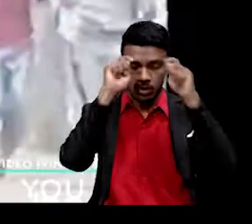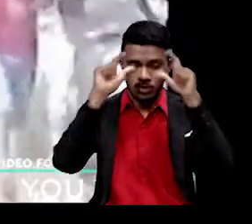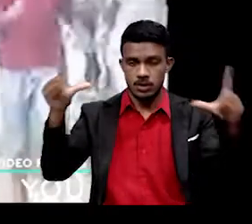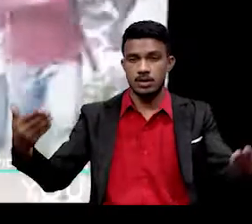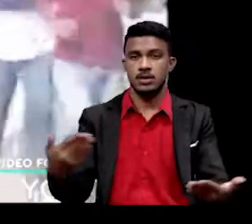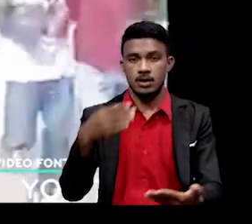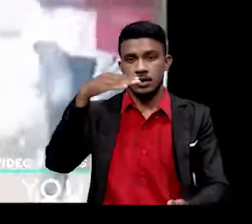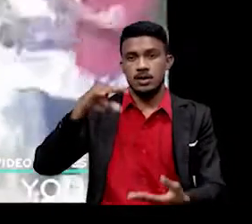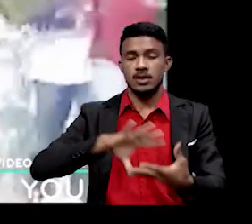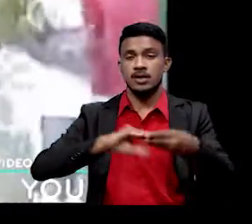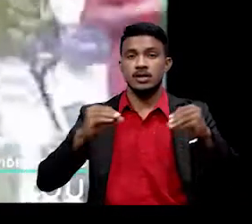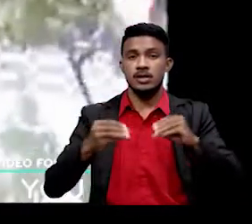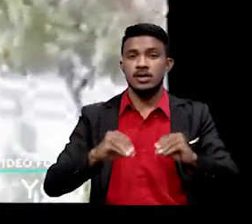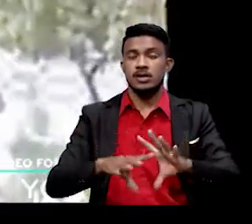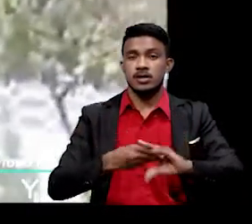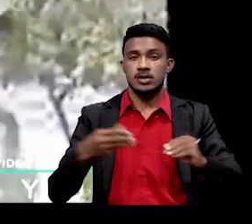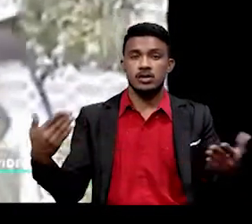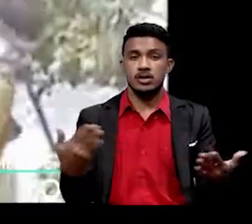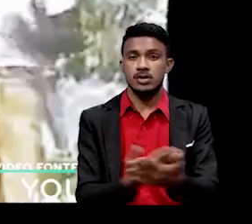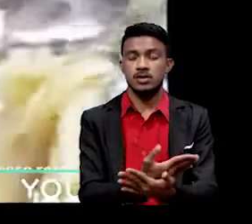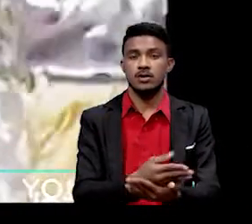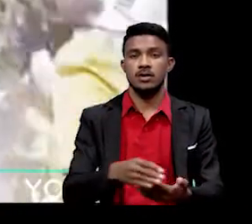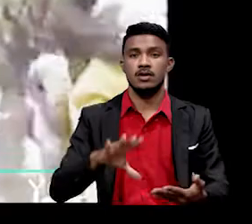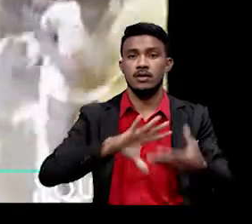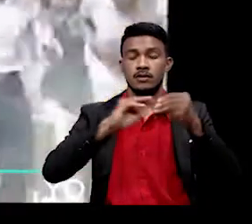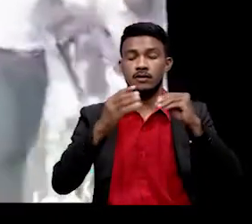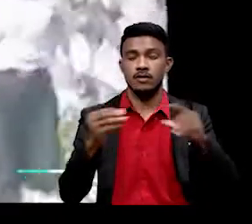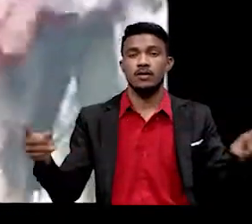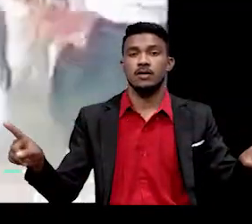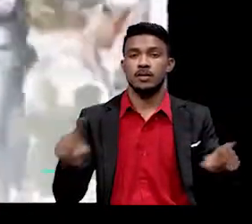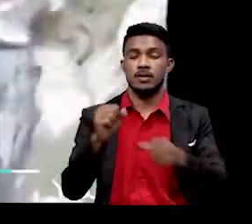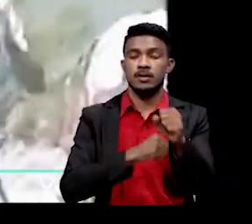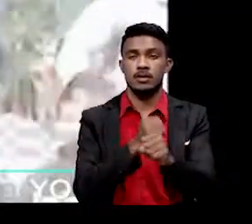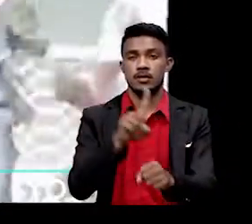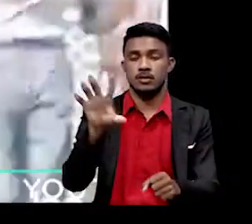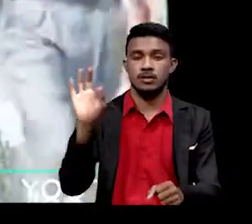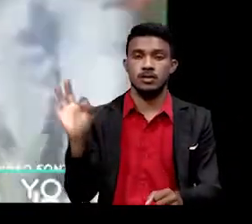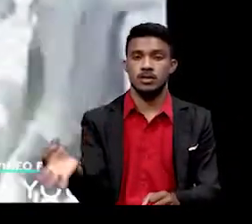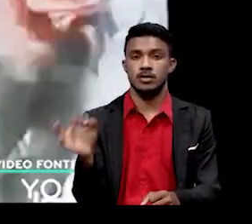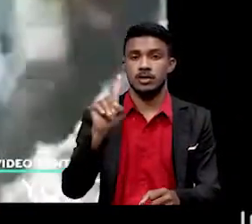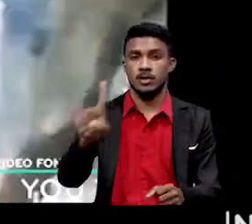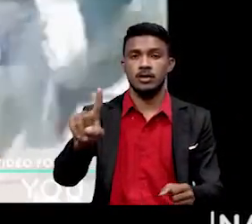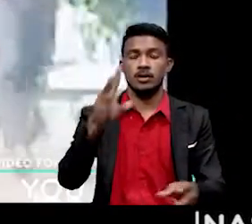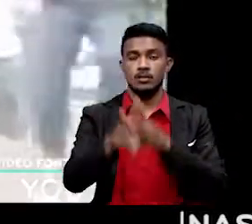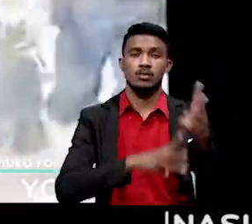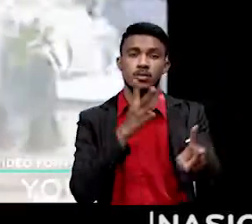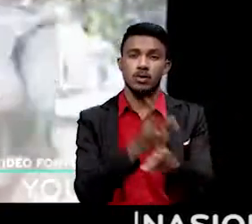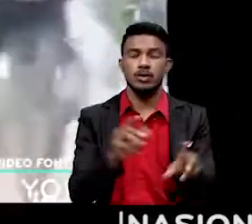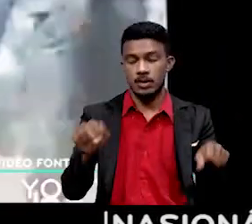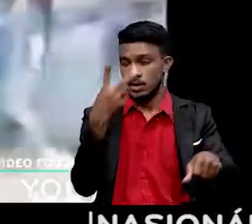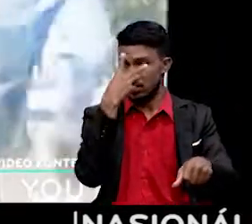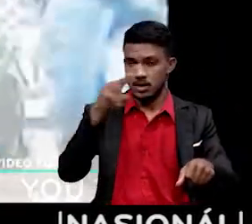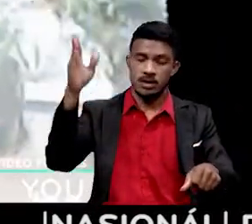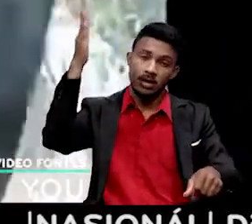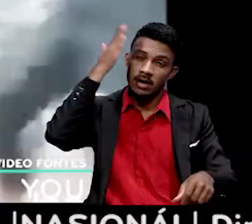acontecimento 12 de novembro e retinan, reunida tu sia sianulo resenida ne, mundo matan na cloque. Pode reconhecer Timor-Leste no